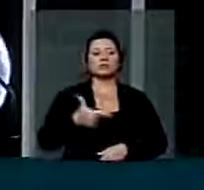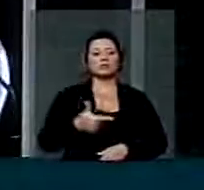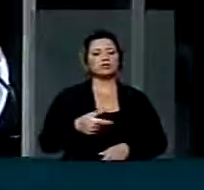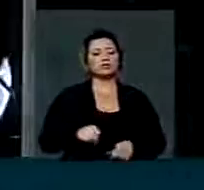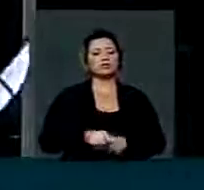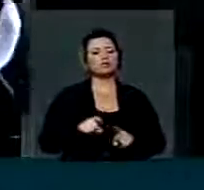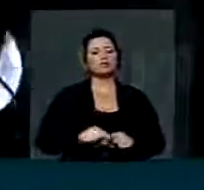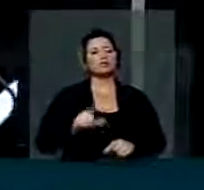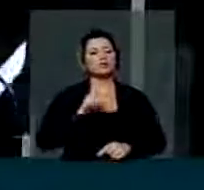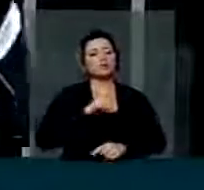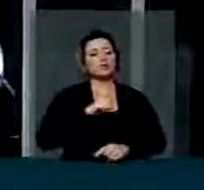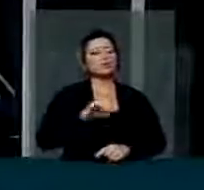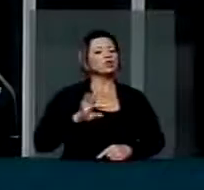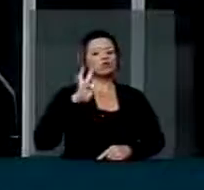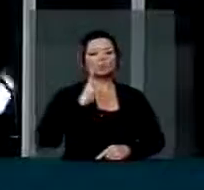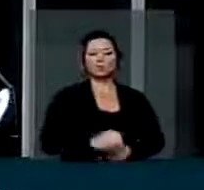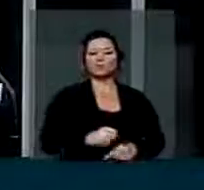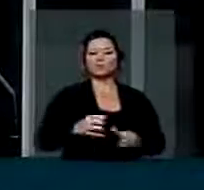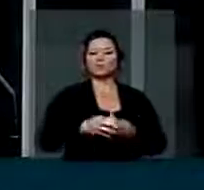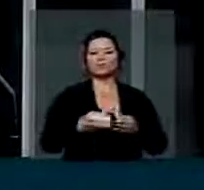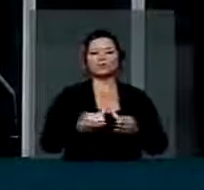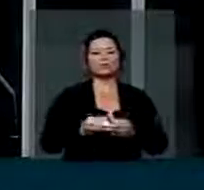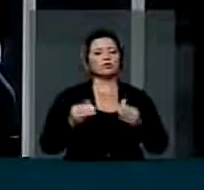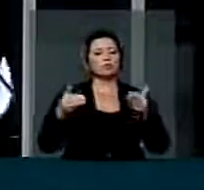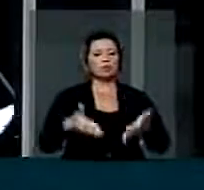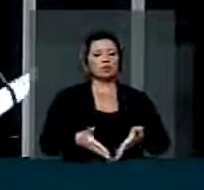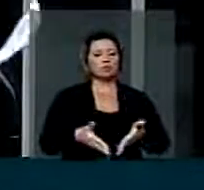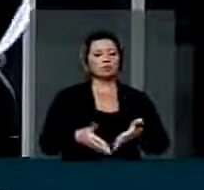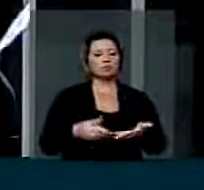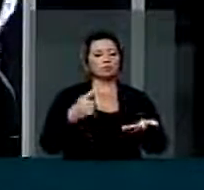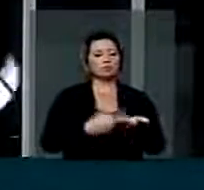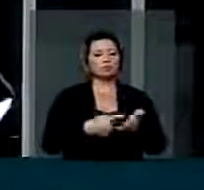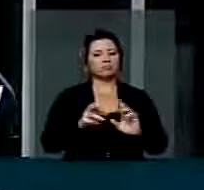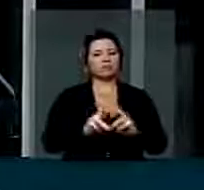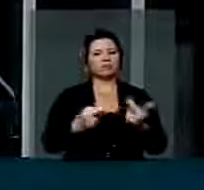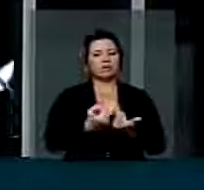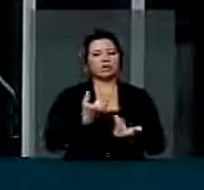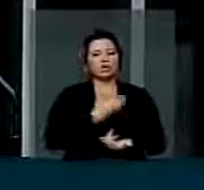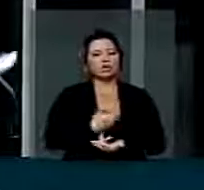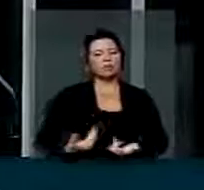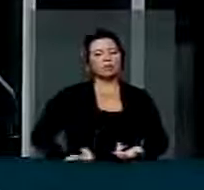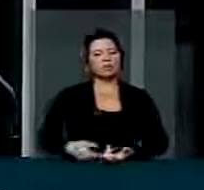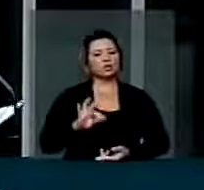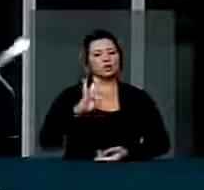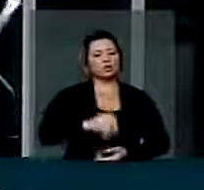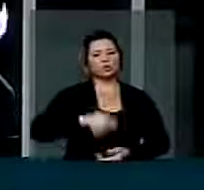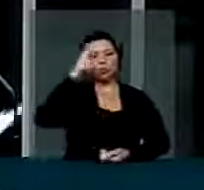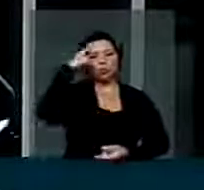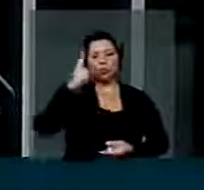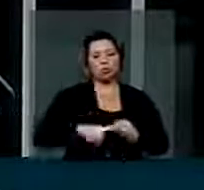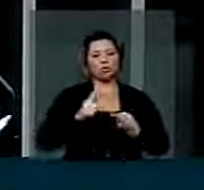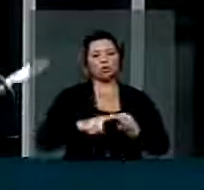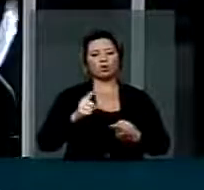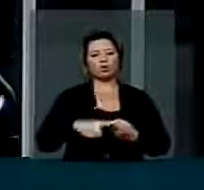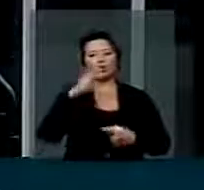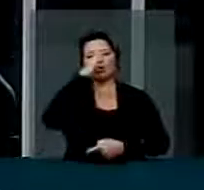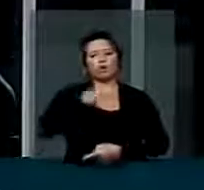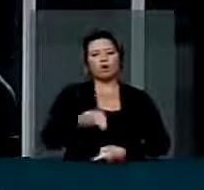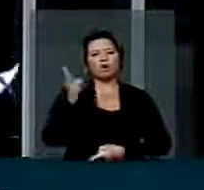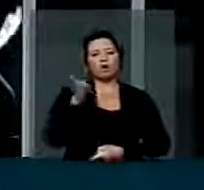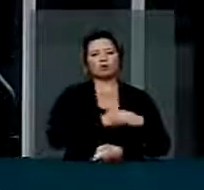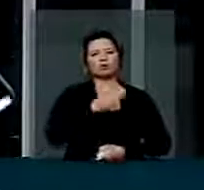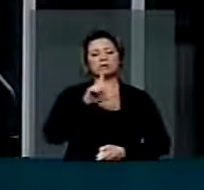rodada. Ainda, todos os participantes da audiência pública foram unânimes em pedir a anulação